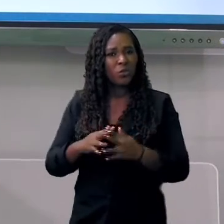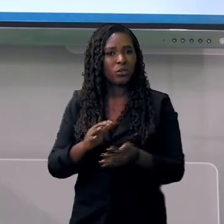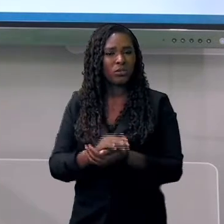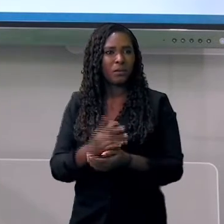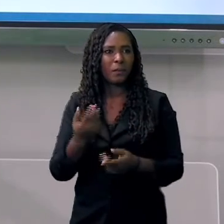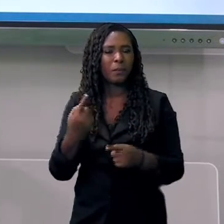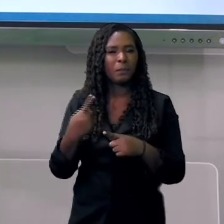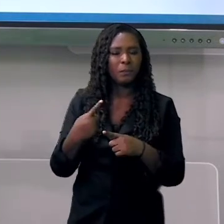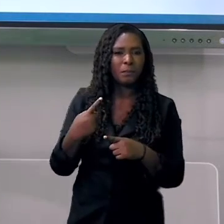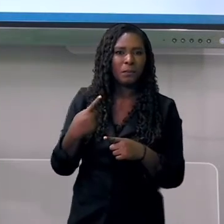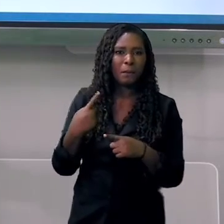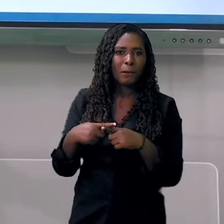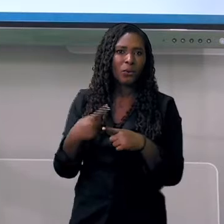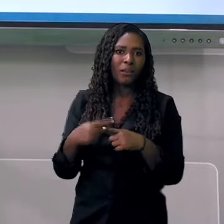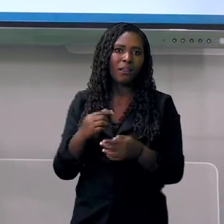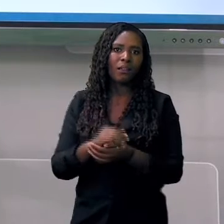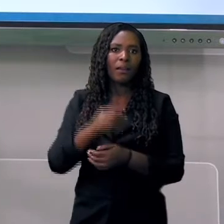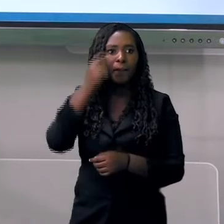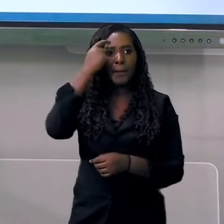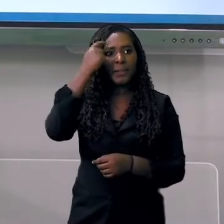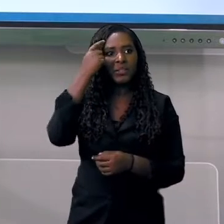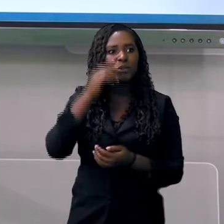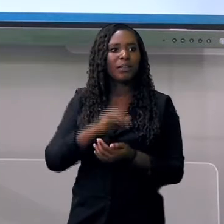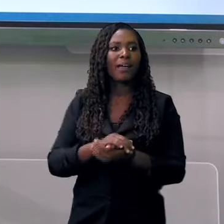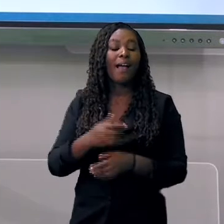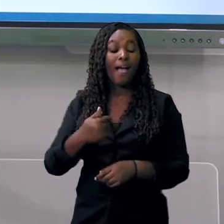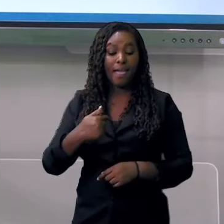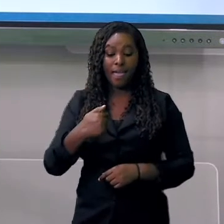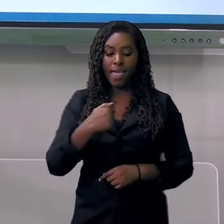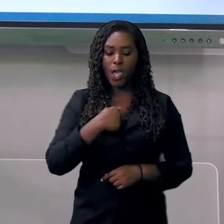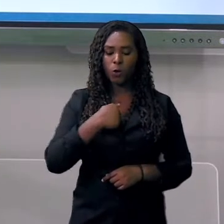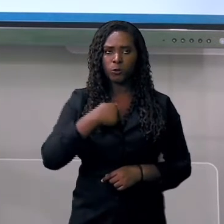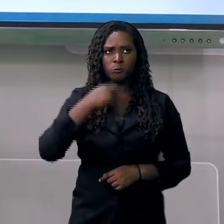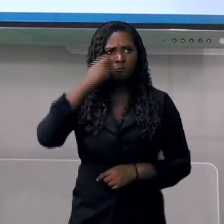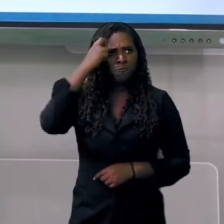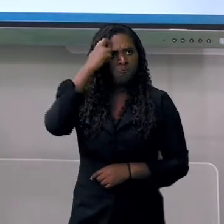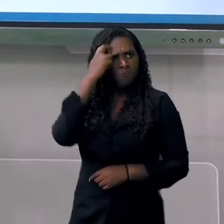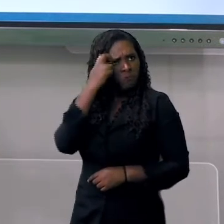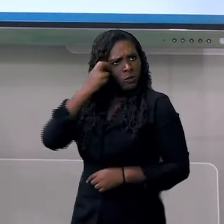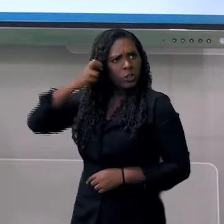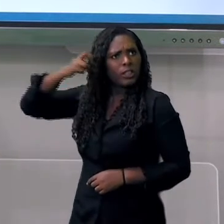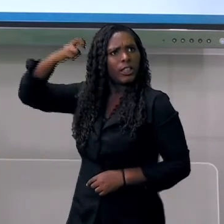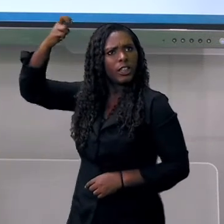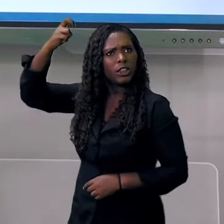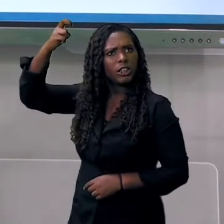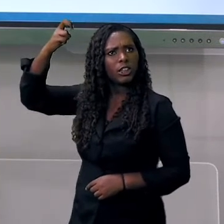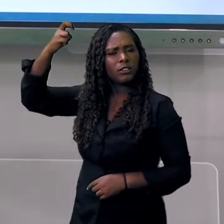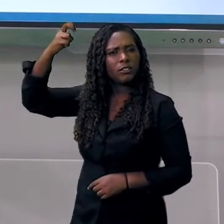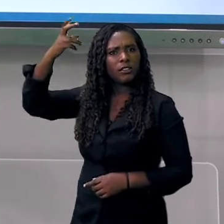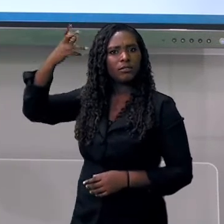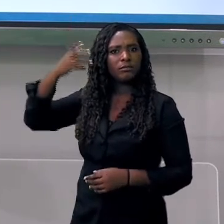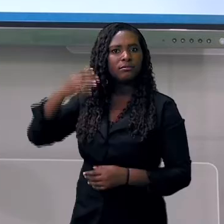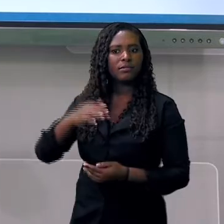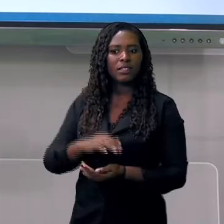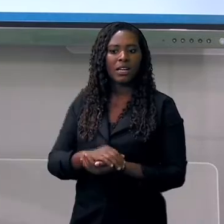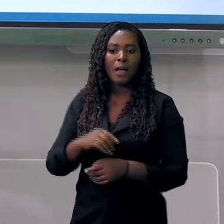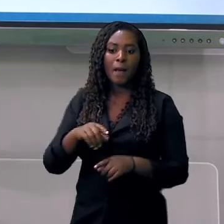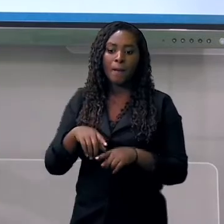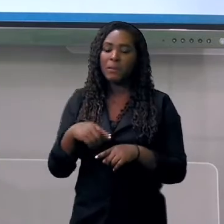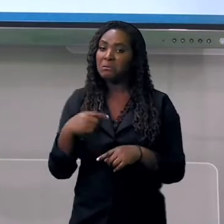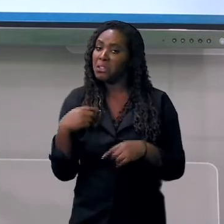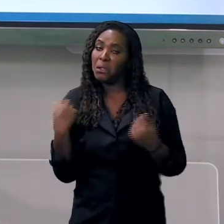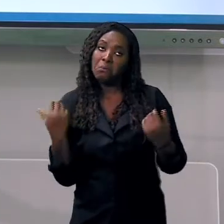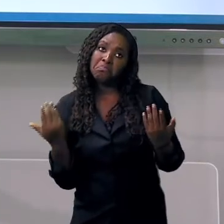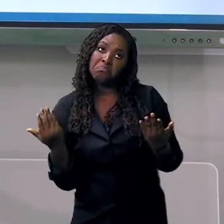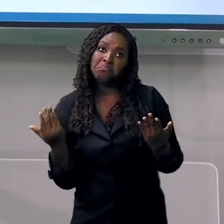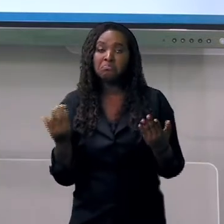potenciais. Dizer que a criança é muito inteligente pode fazer com que ela nunca mostre que está estudando, já que ela